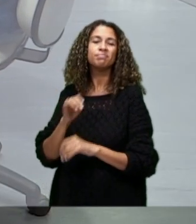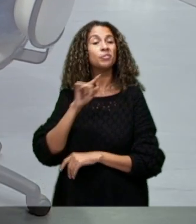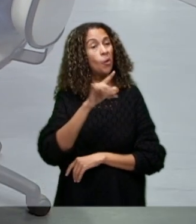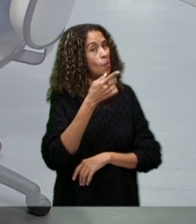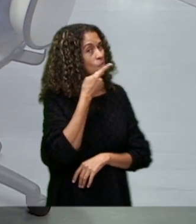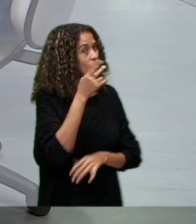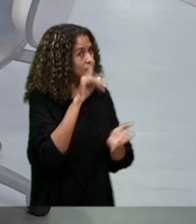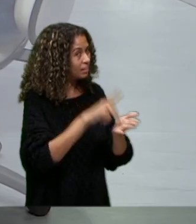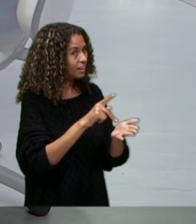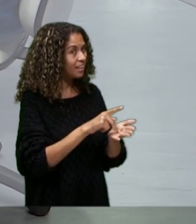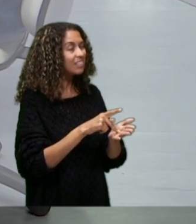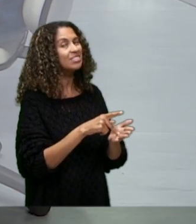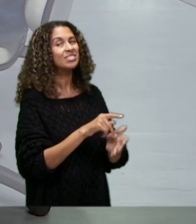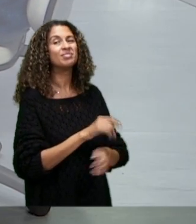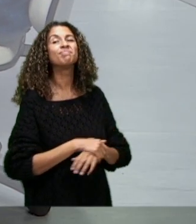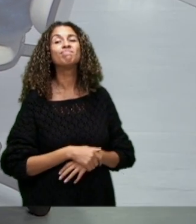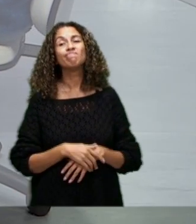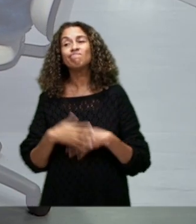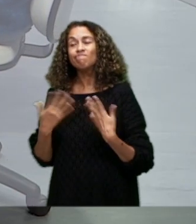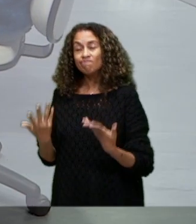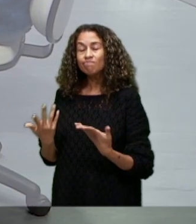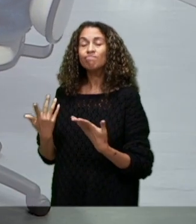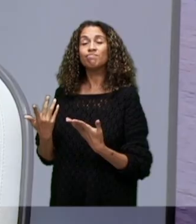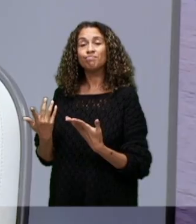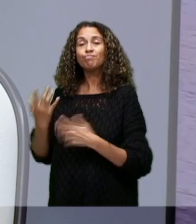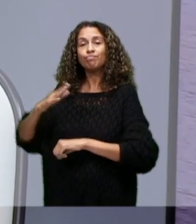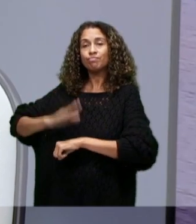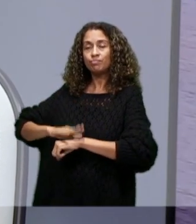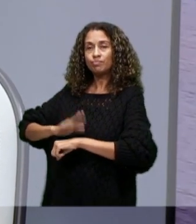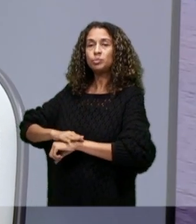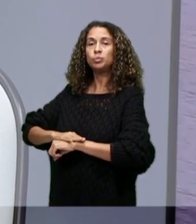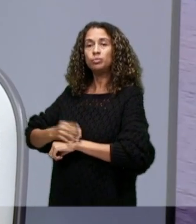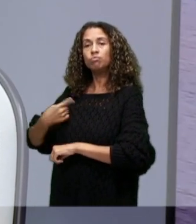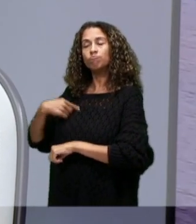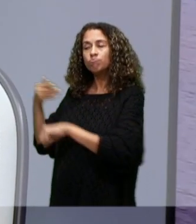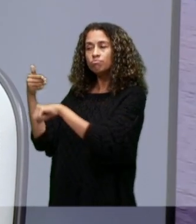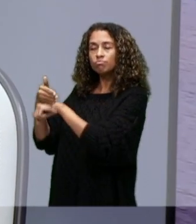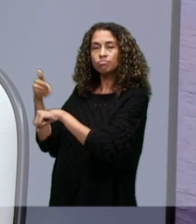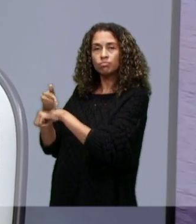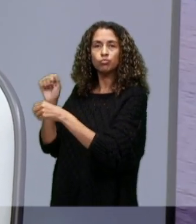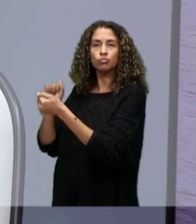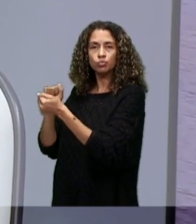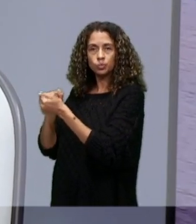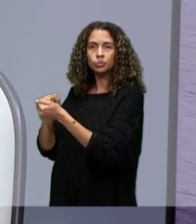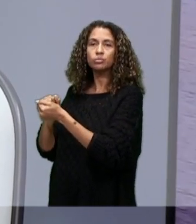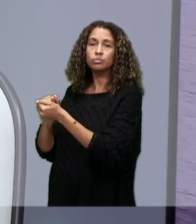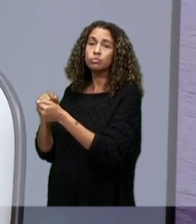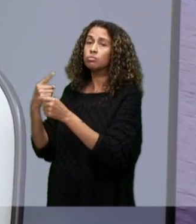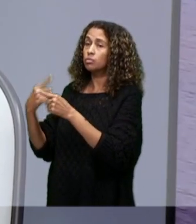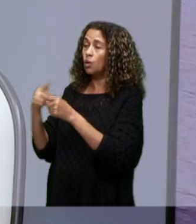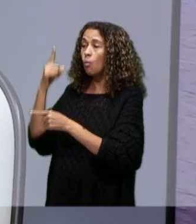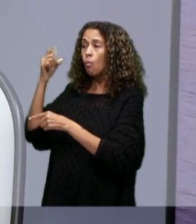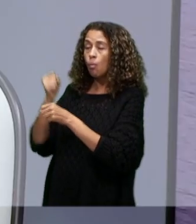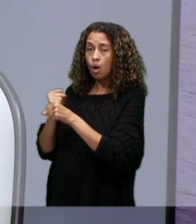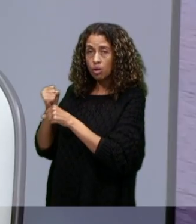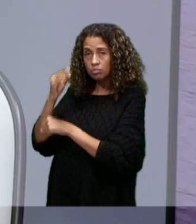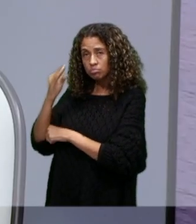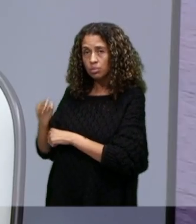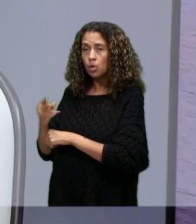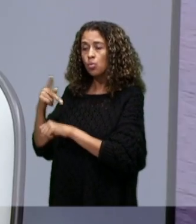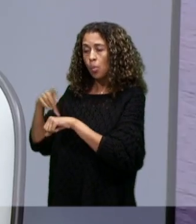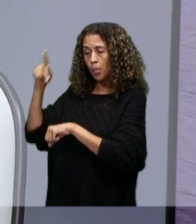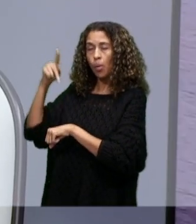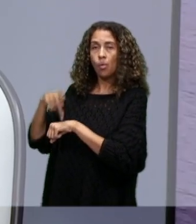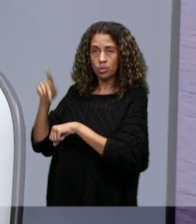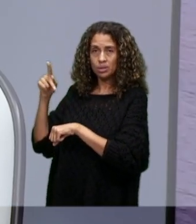aprontar. Então, e aí a gente participou desse jeito, né, e foi muito bacana, porque é 1 ano e meio de pós-graduação.